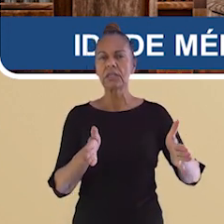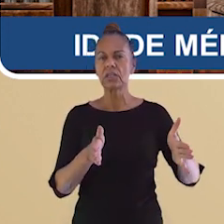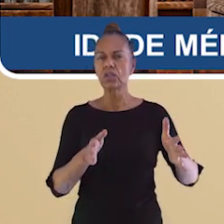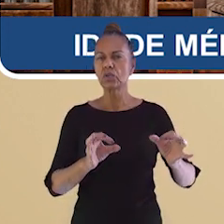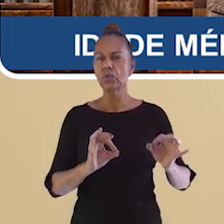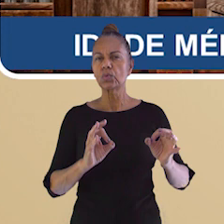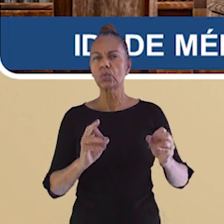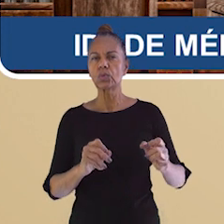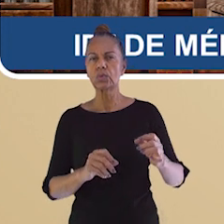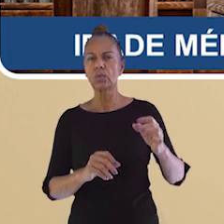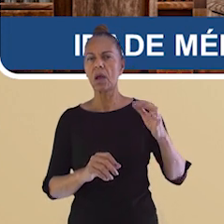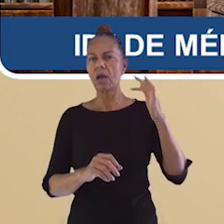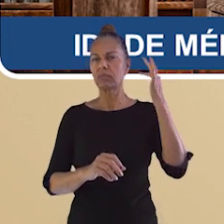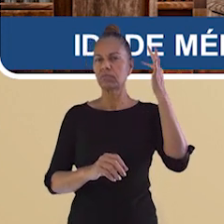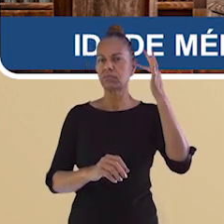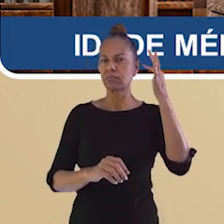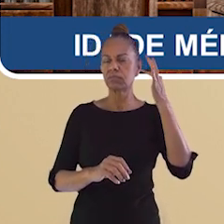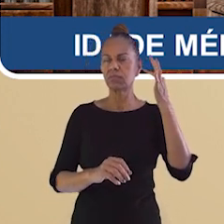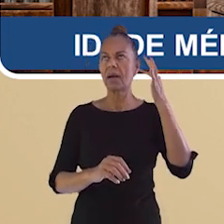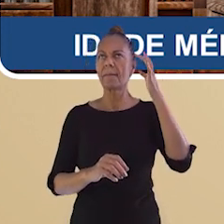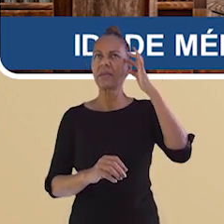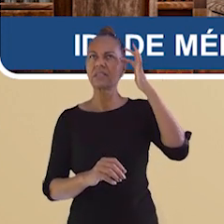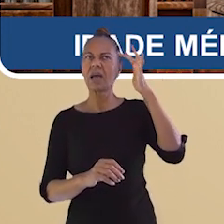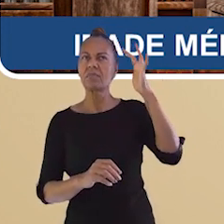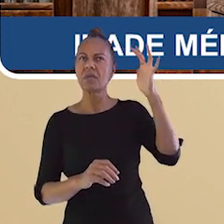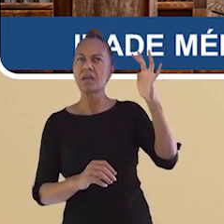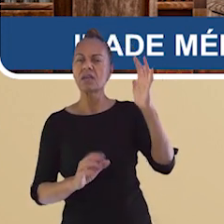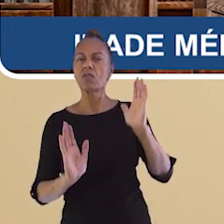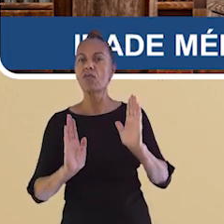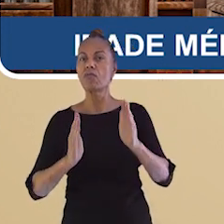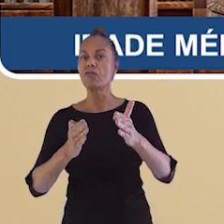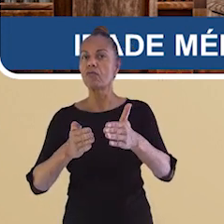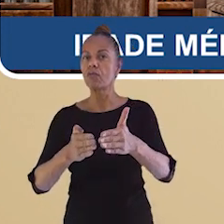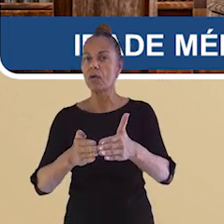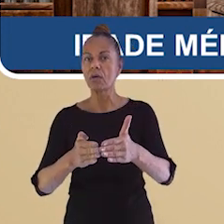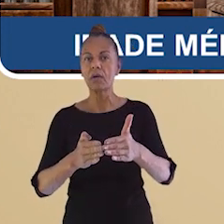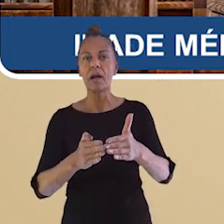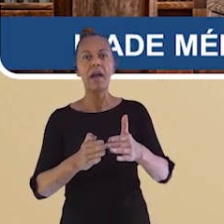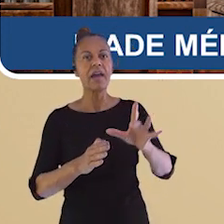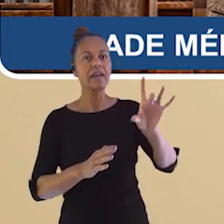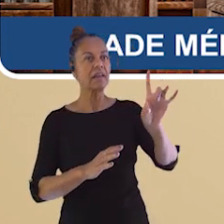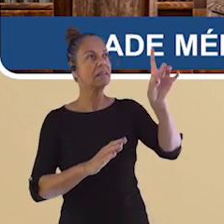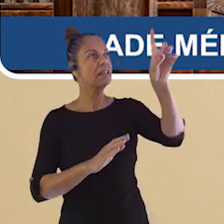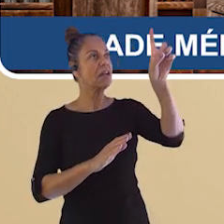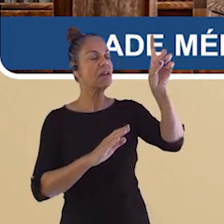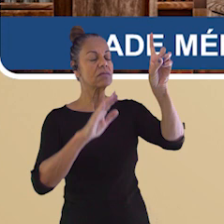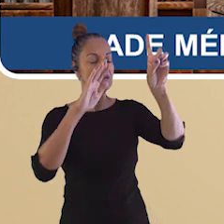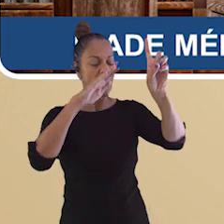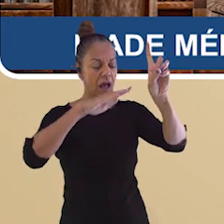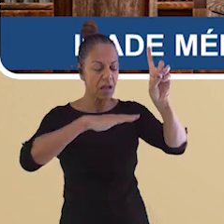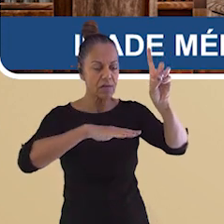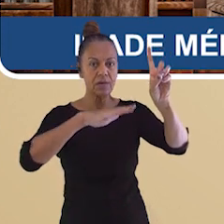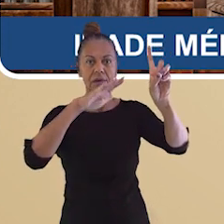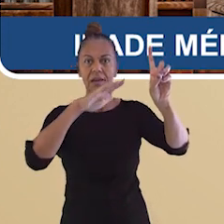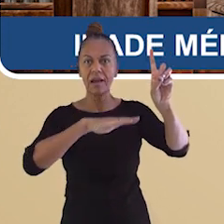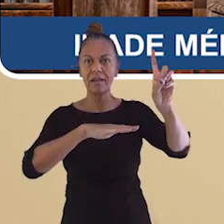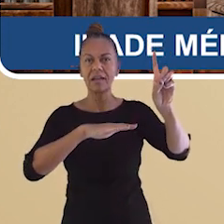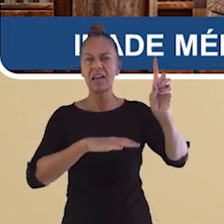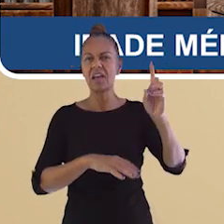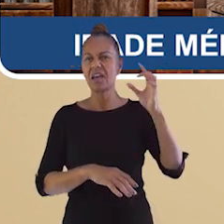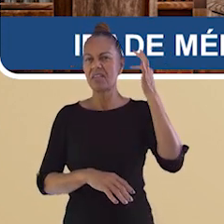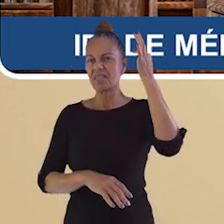que era produzido de pensamento intelectual devia ser para adorar a Deus e nada além disso. Ou seja,